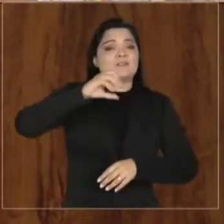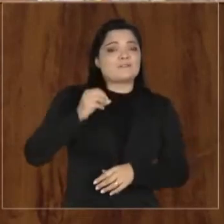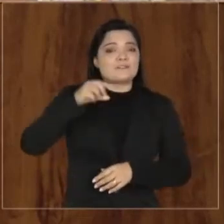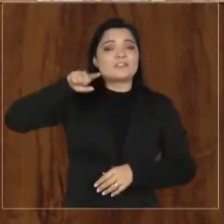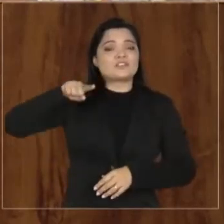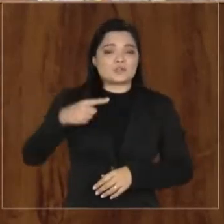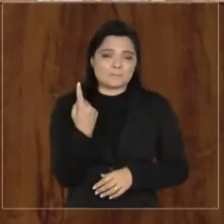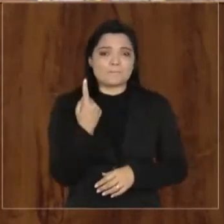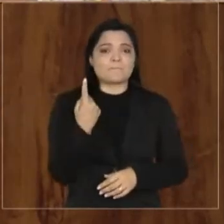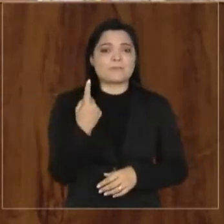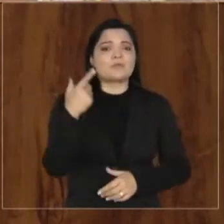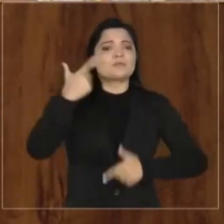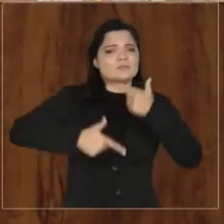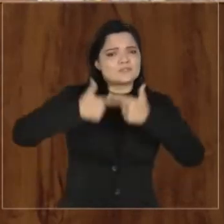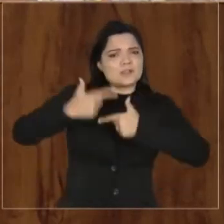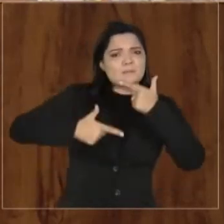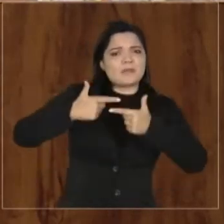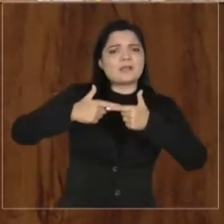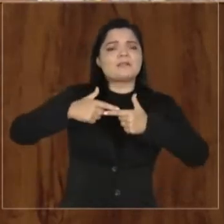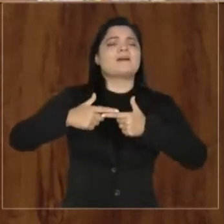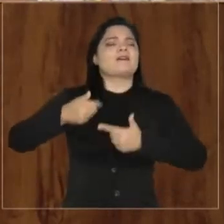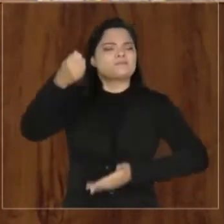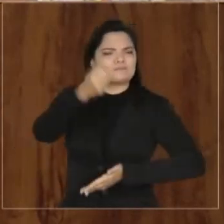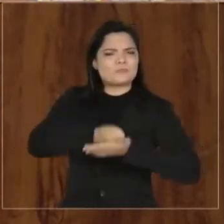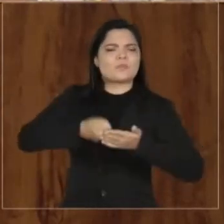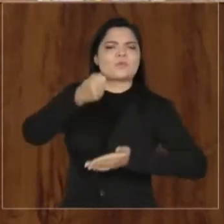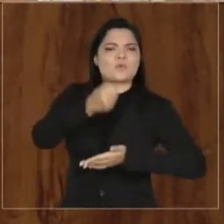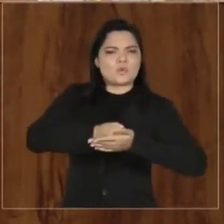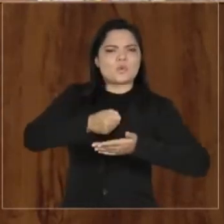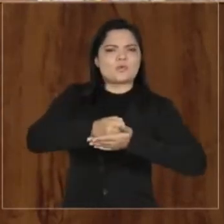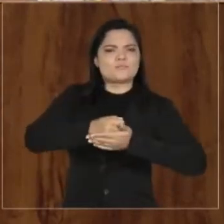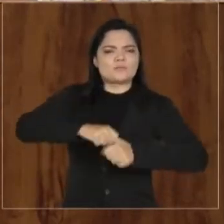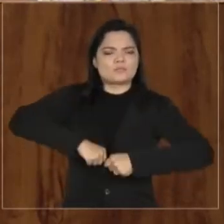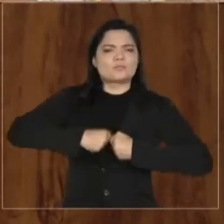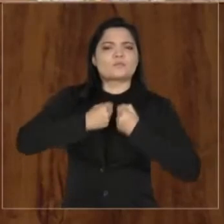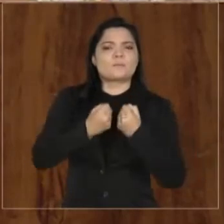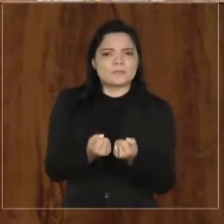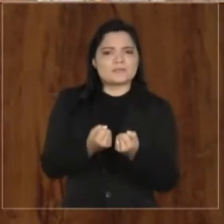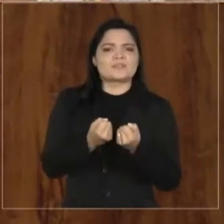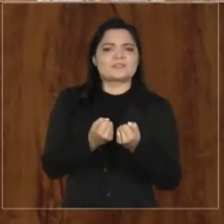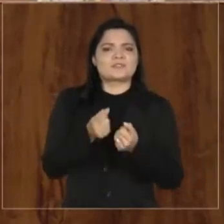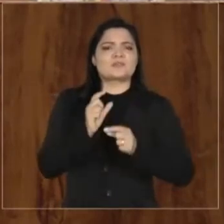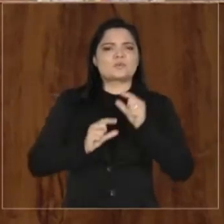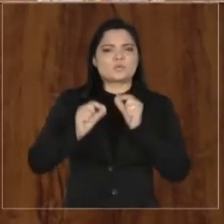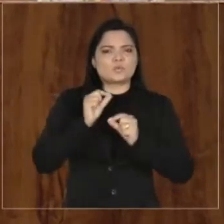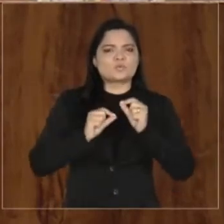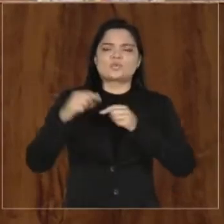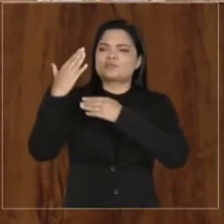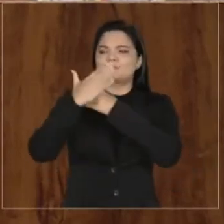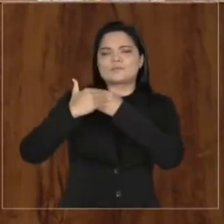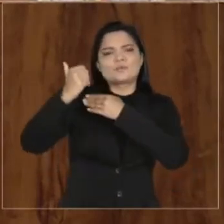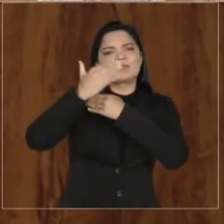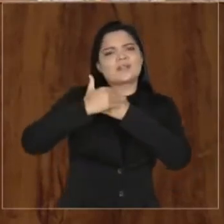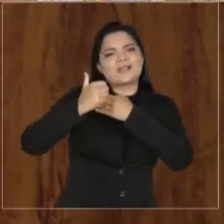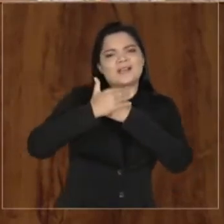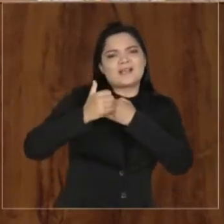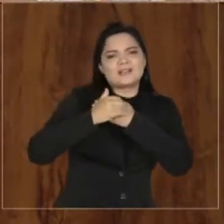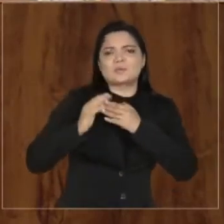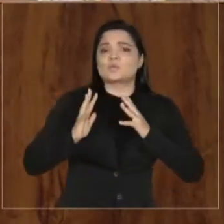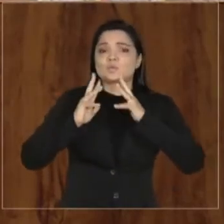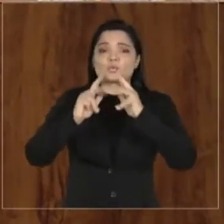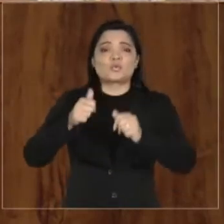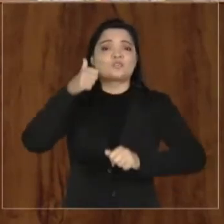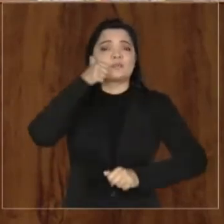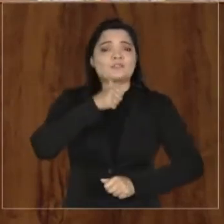servidores, trabalharam com afinco, com todo empenho, com todo carinho para que todas as brasileiras